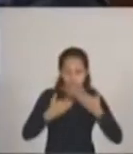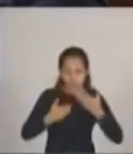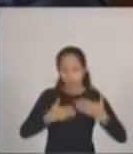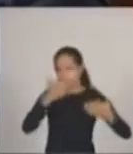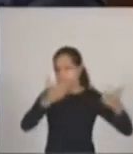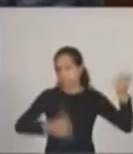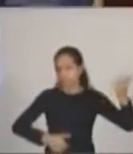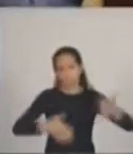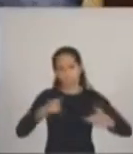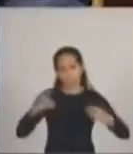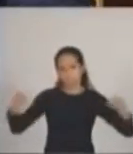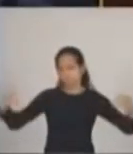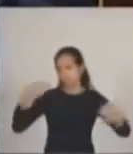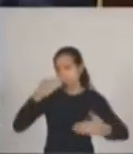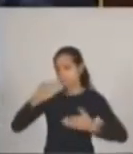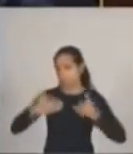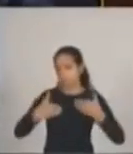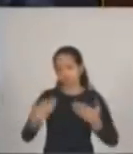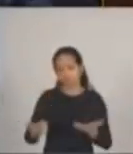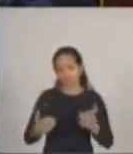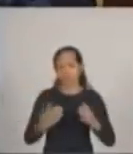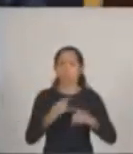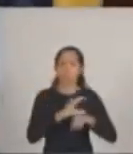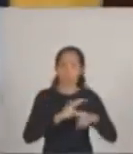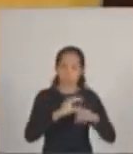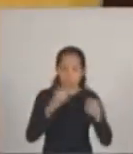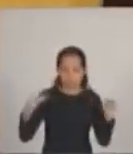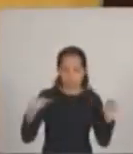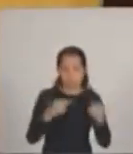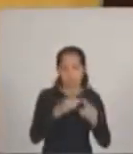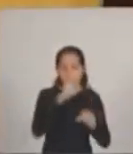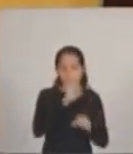que foi solicitado pela sua constitucionalidade.